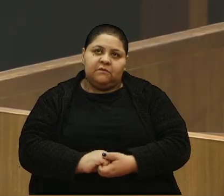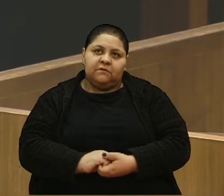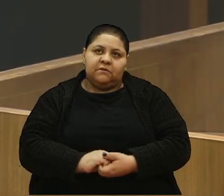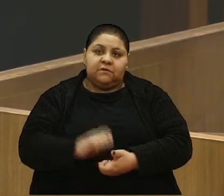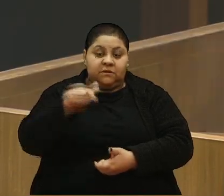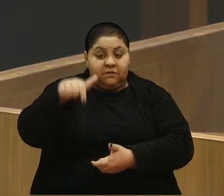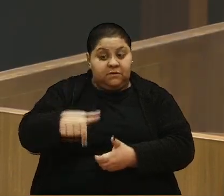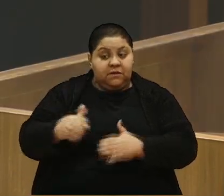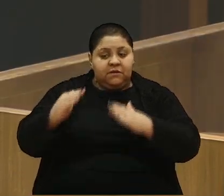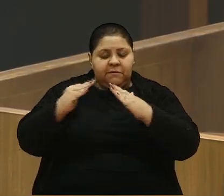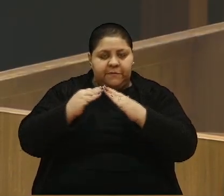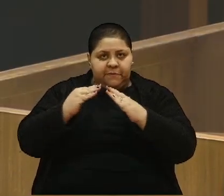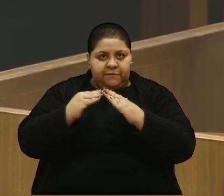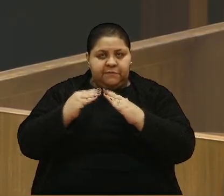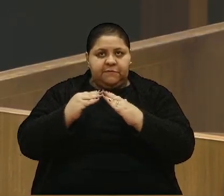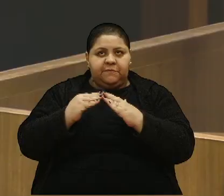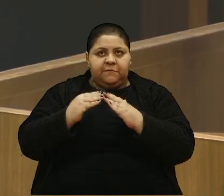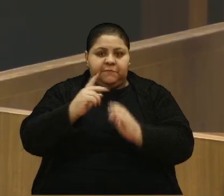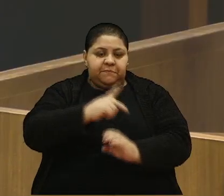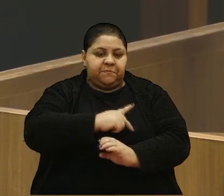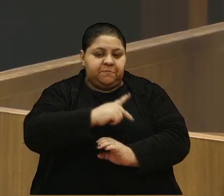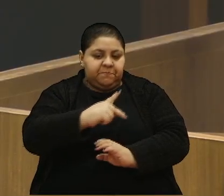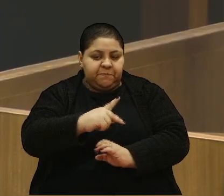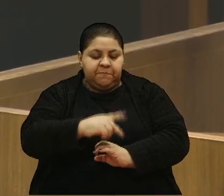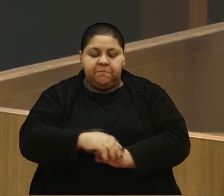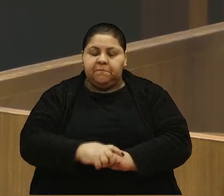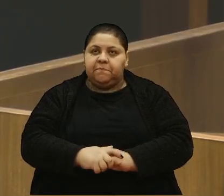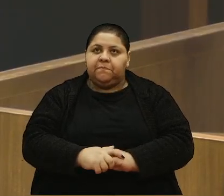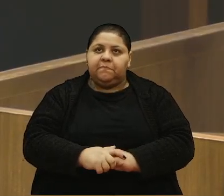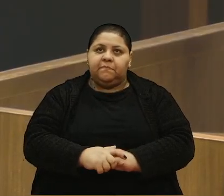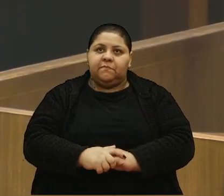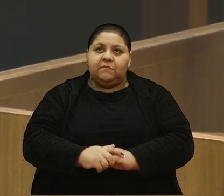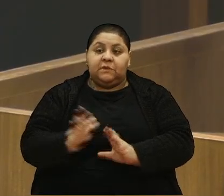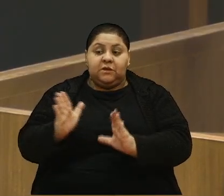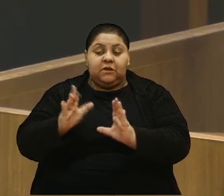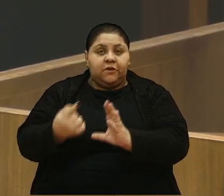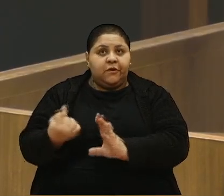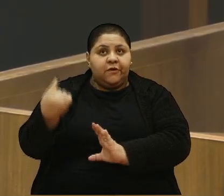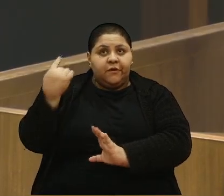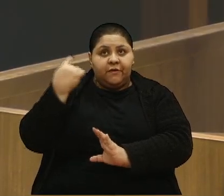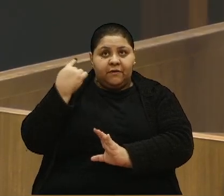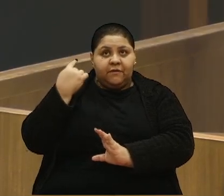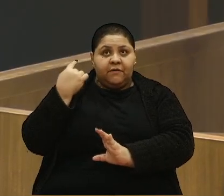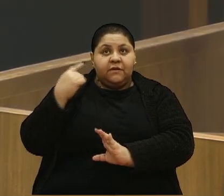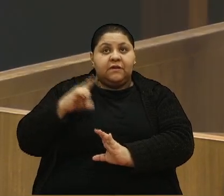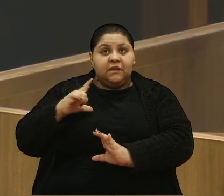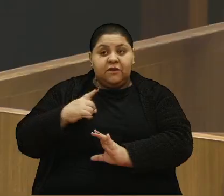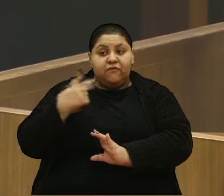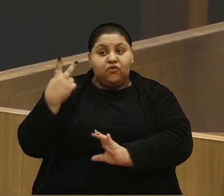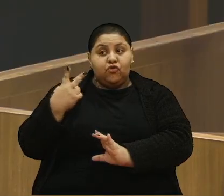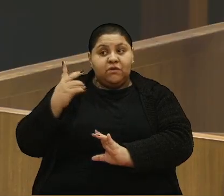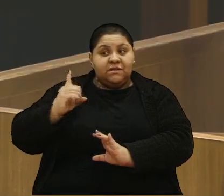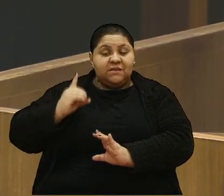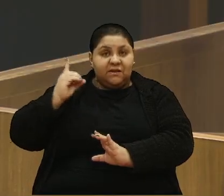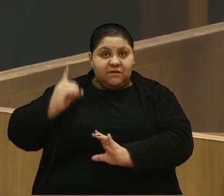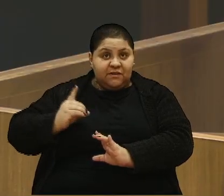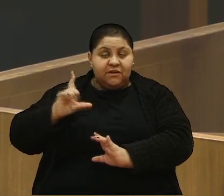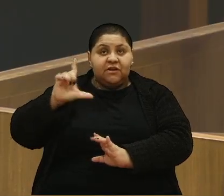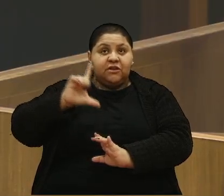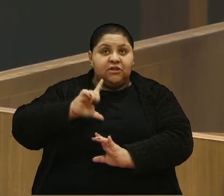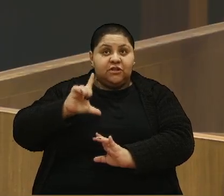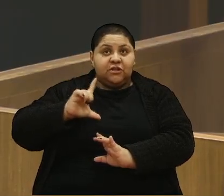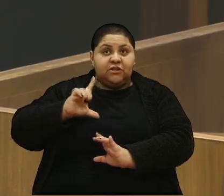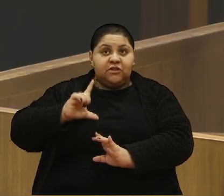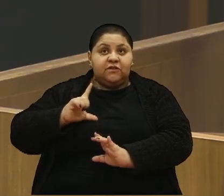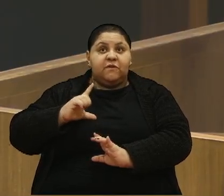Dessa casa aqui, senhor presidente, na legislatura passada saíram 2 deputados, né? Tivemos 2 processos